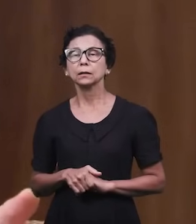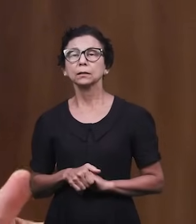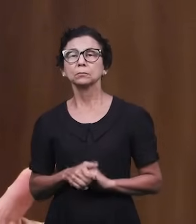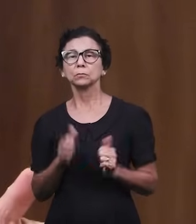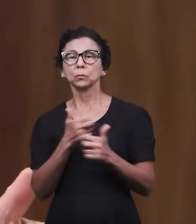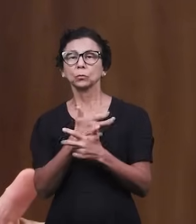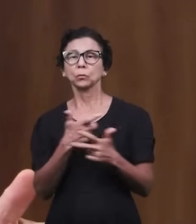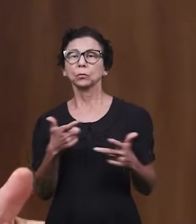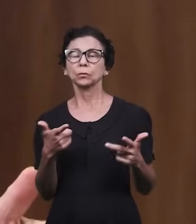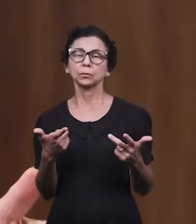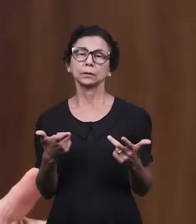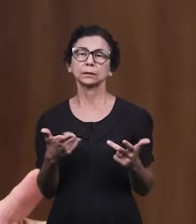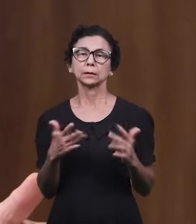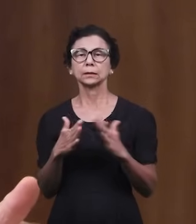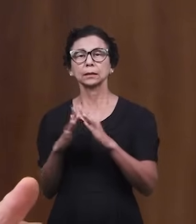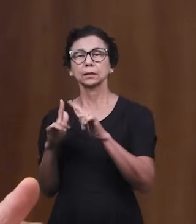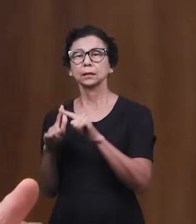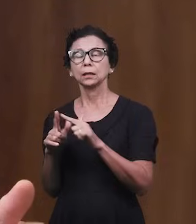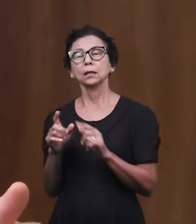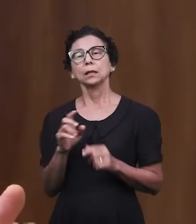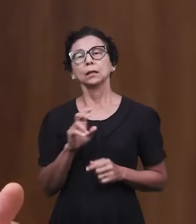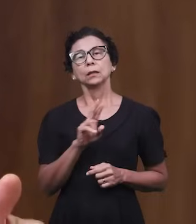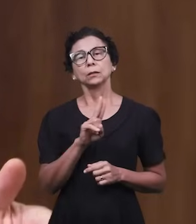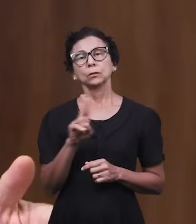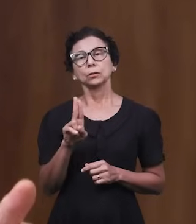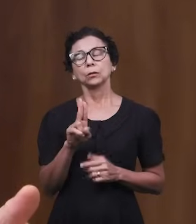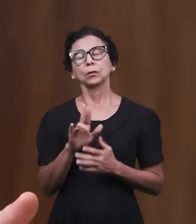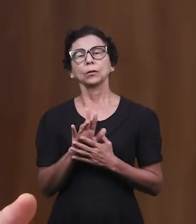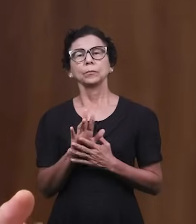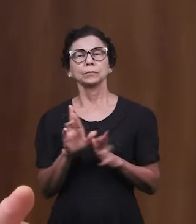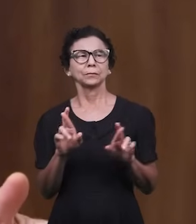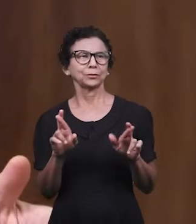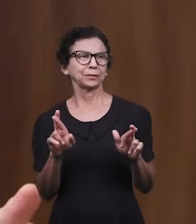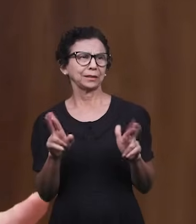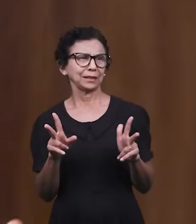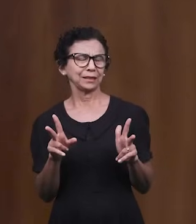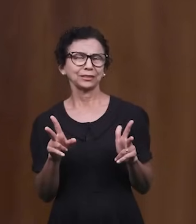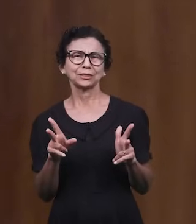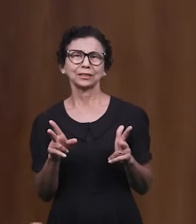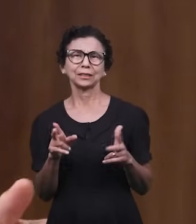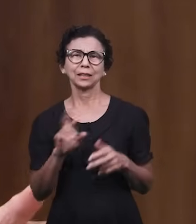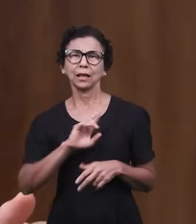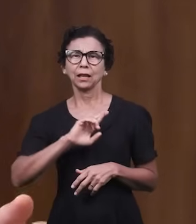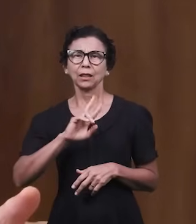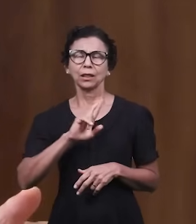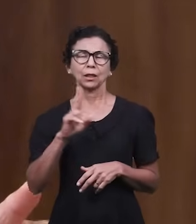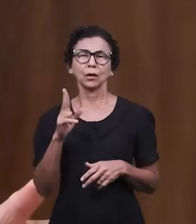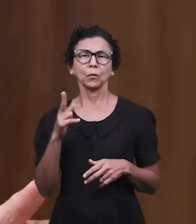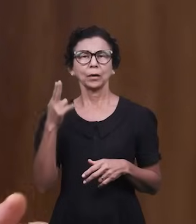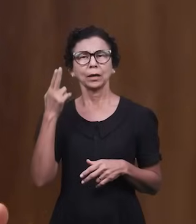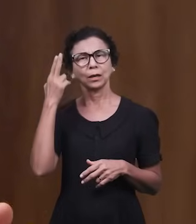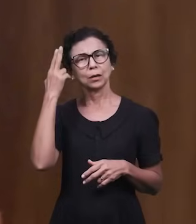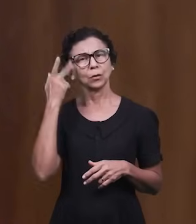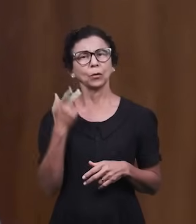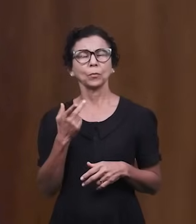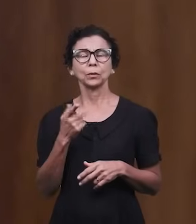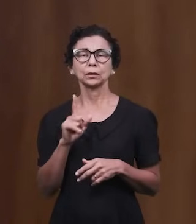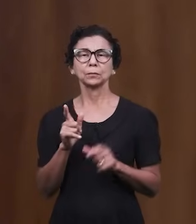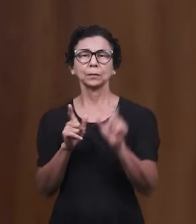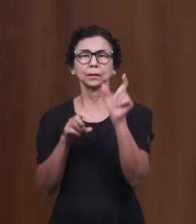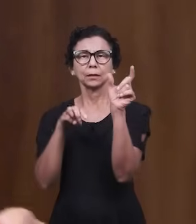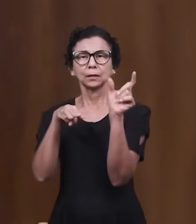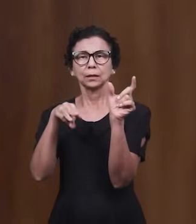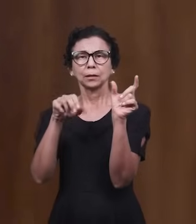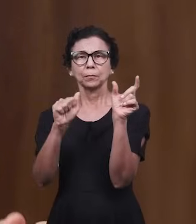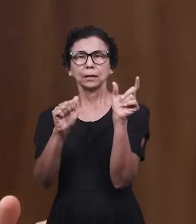igreja. Até o nome da igreja é um nome diferente, pouco comum. Tanto é que a palavra Maranata,